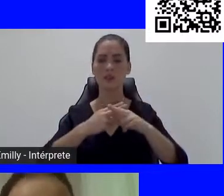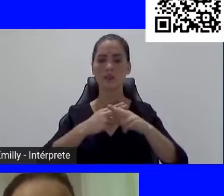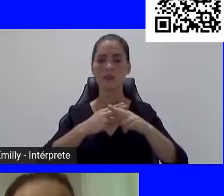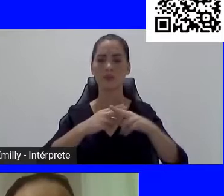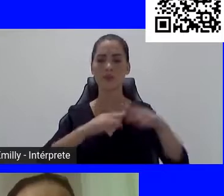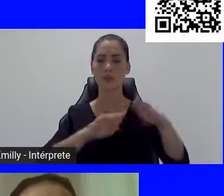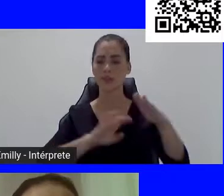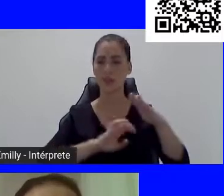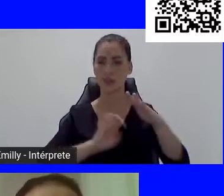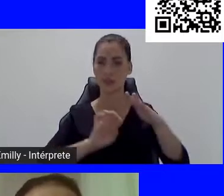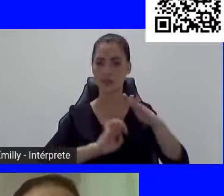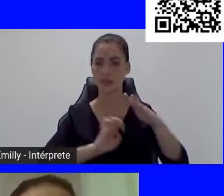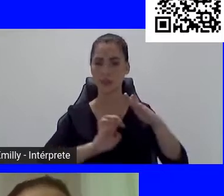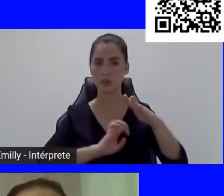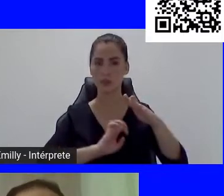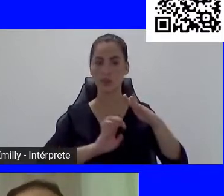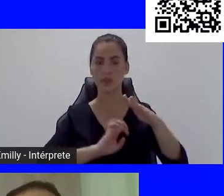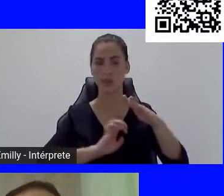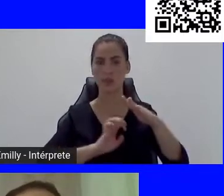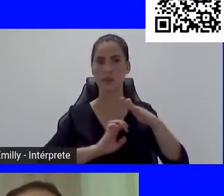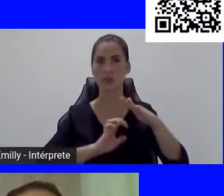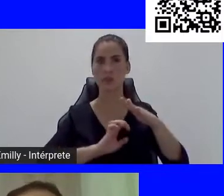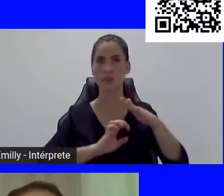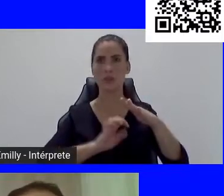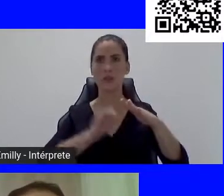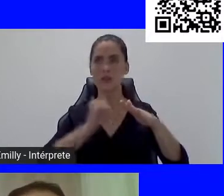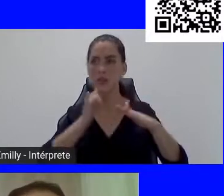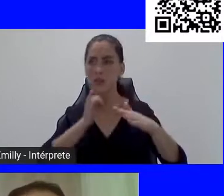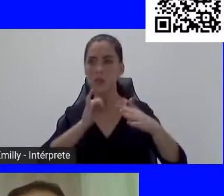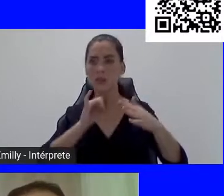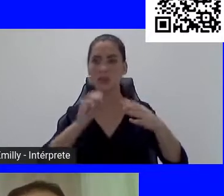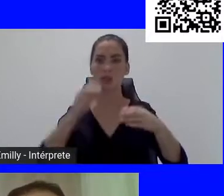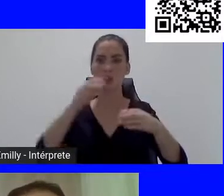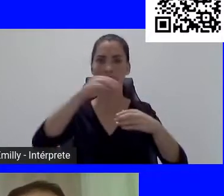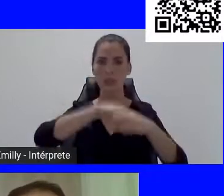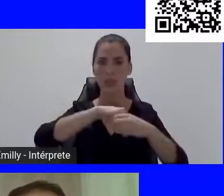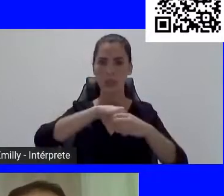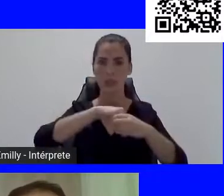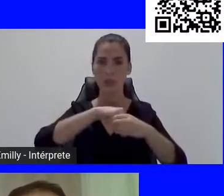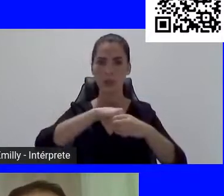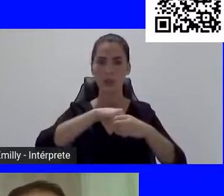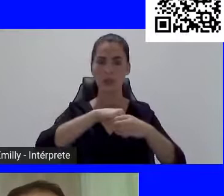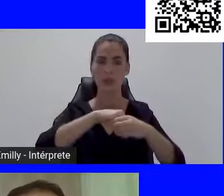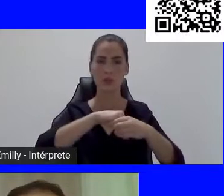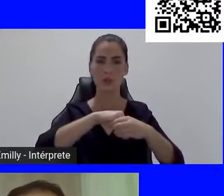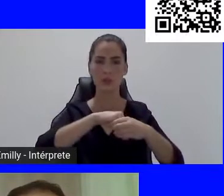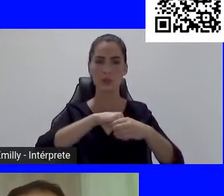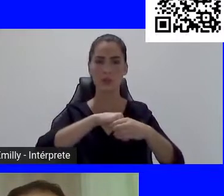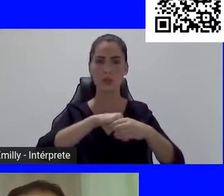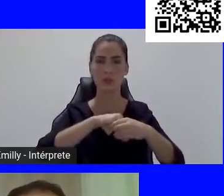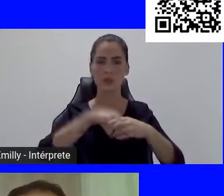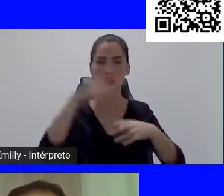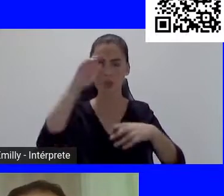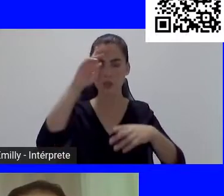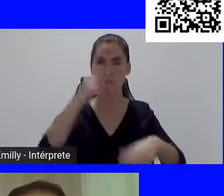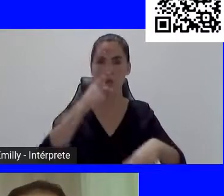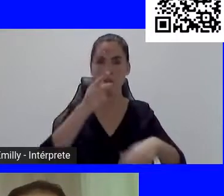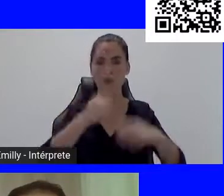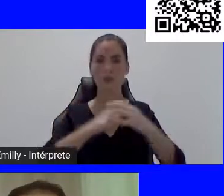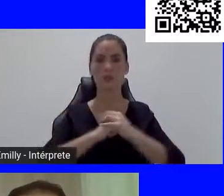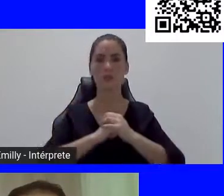senhora está dizendo ou não? Não, no primeiro momento, não. Eu vou